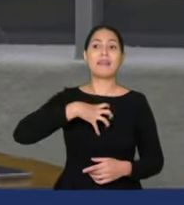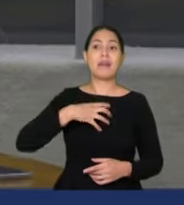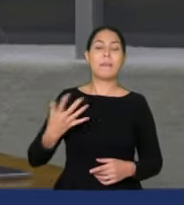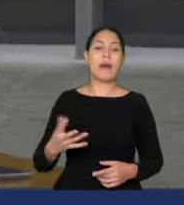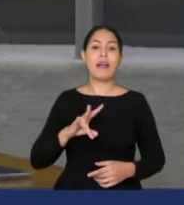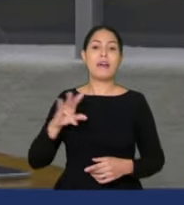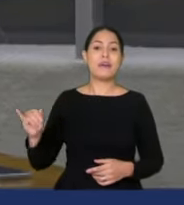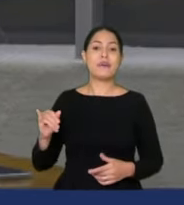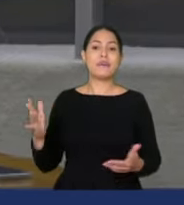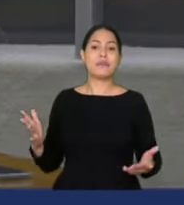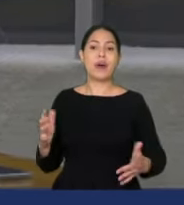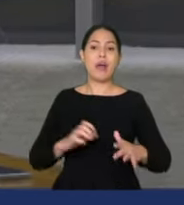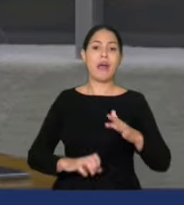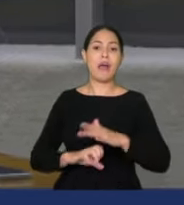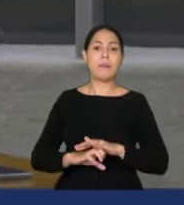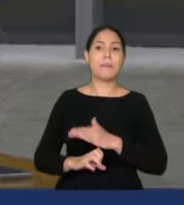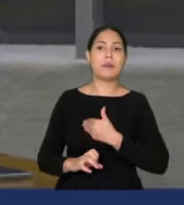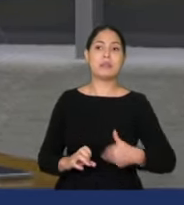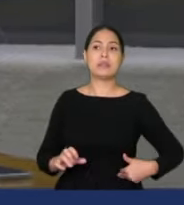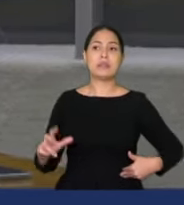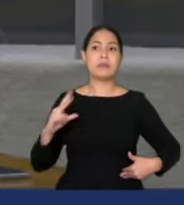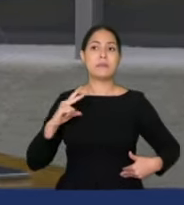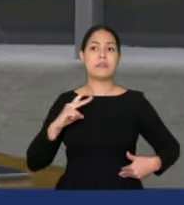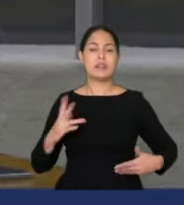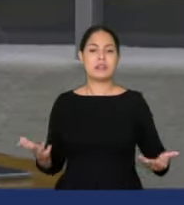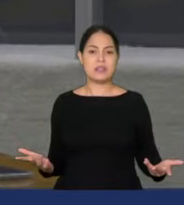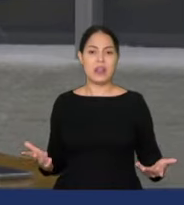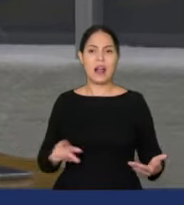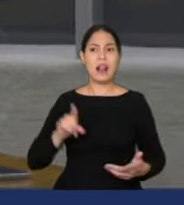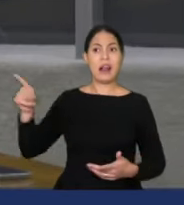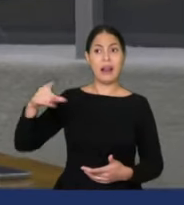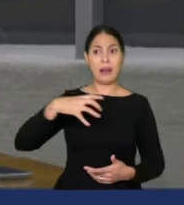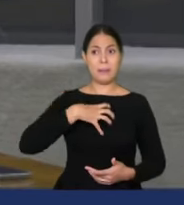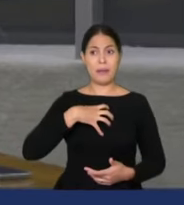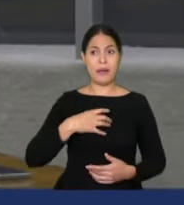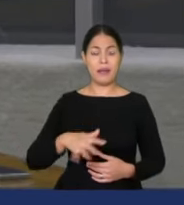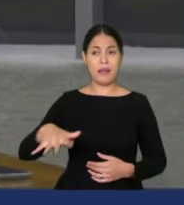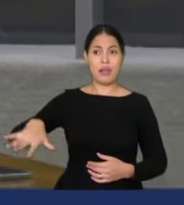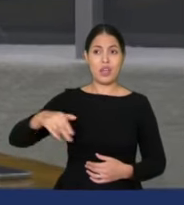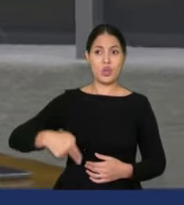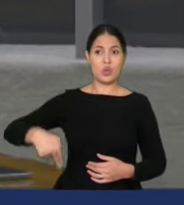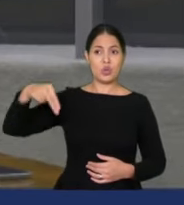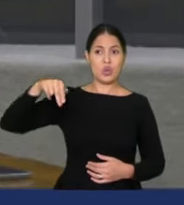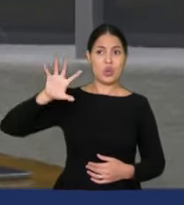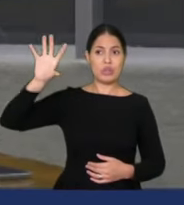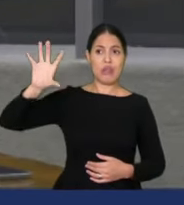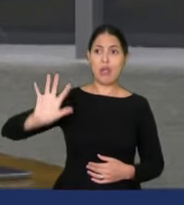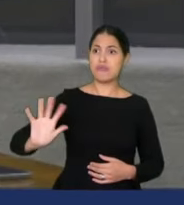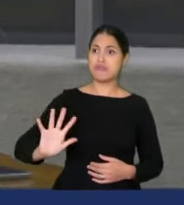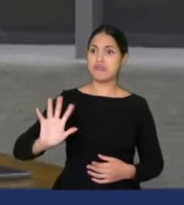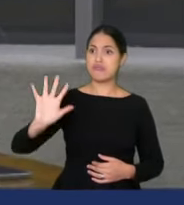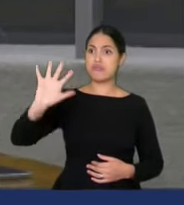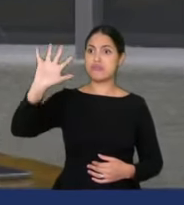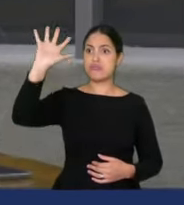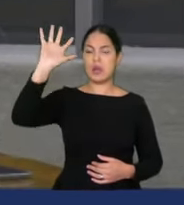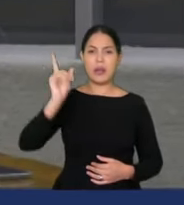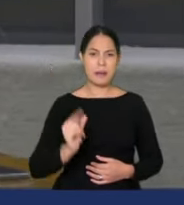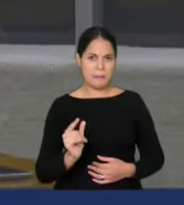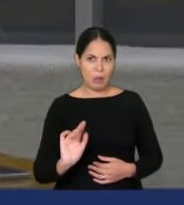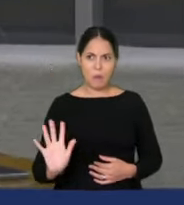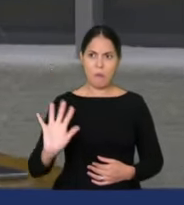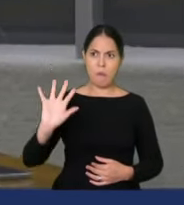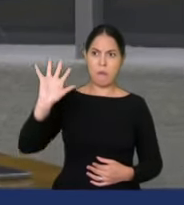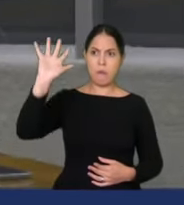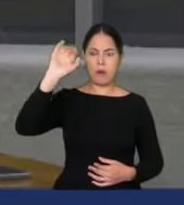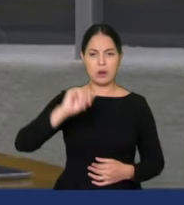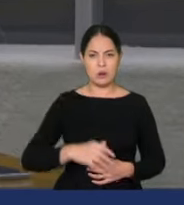a região Nordeste, tem o combustível mais caro do Brasil. Esse é o caminho que eles apontam. É levar ainda mais os preços. Estão no caminho